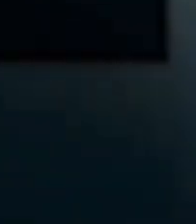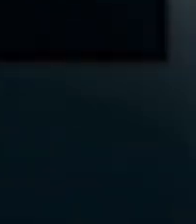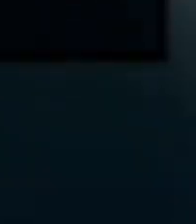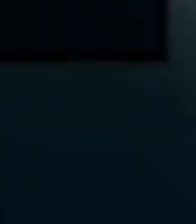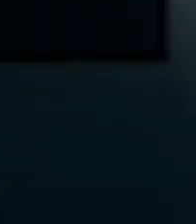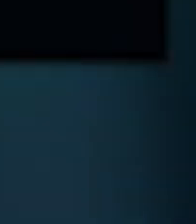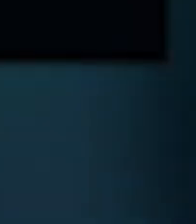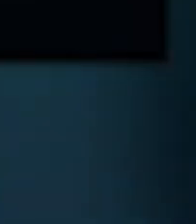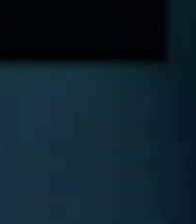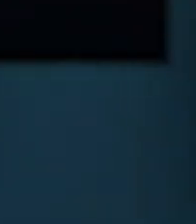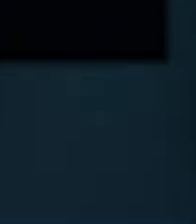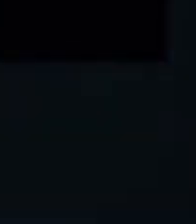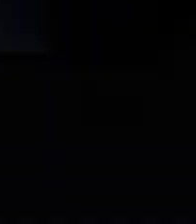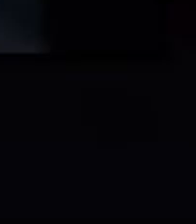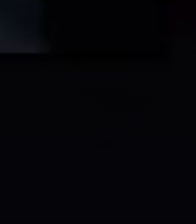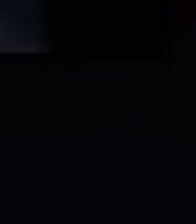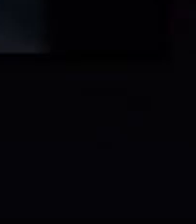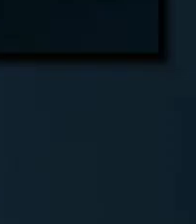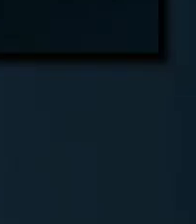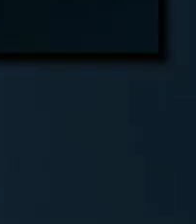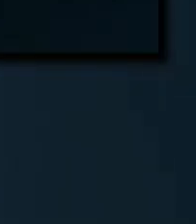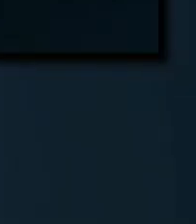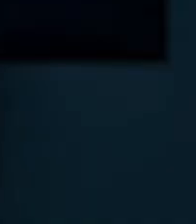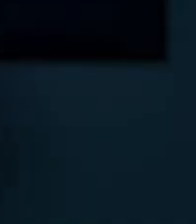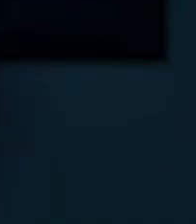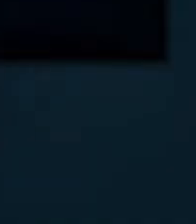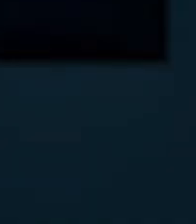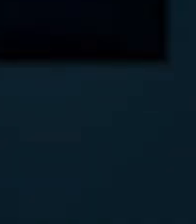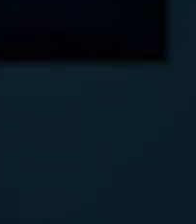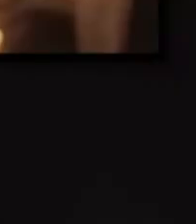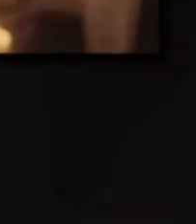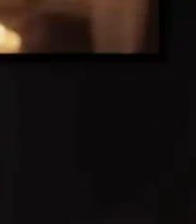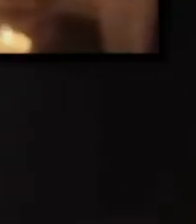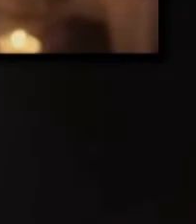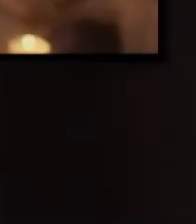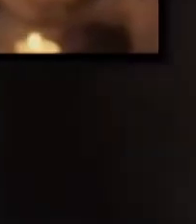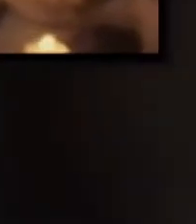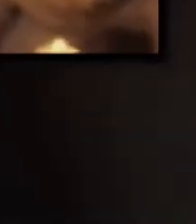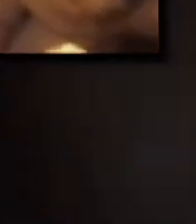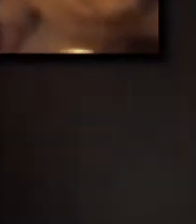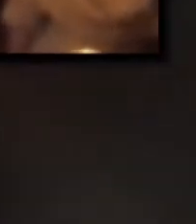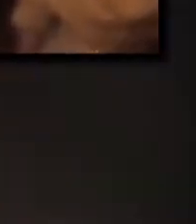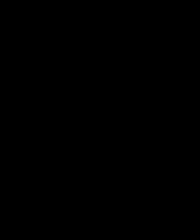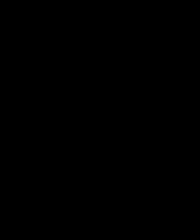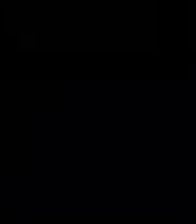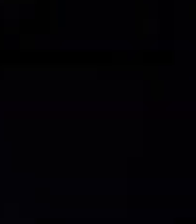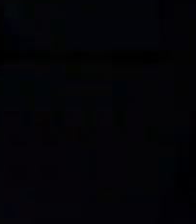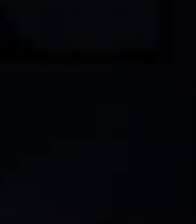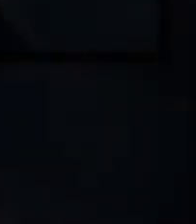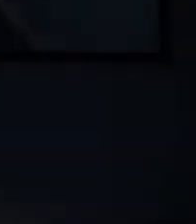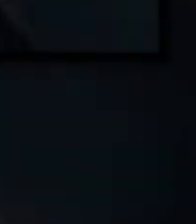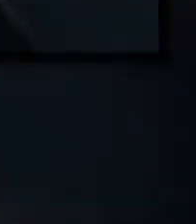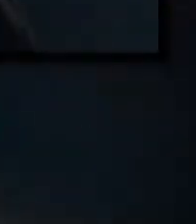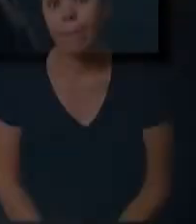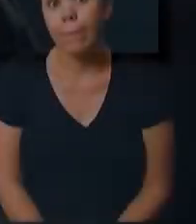Venha a nós o vosso reino, seja feita a vossa vontade, assim na terra como no